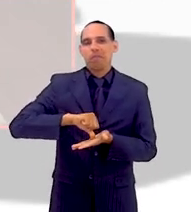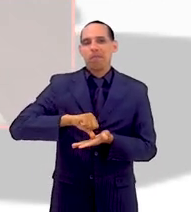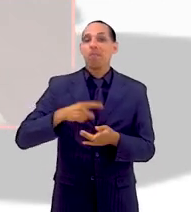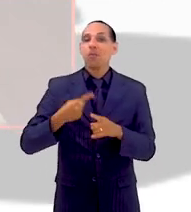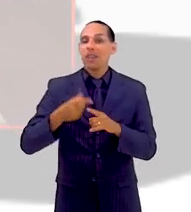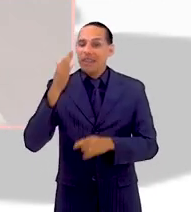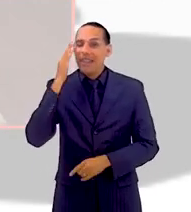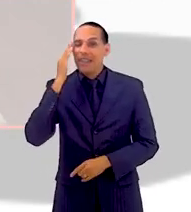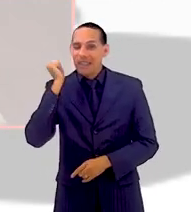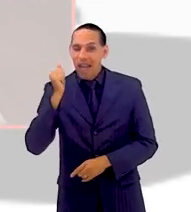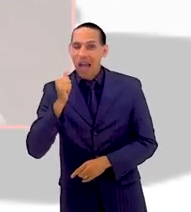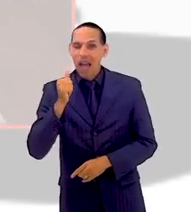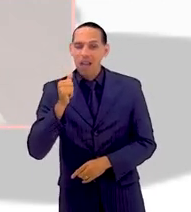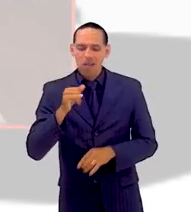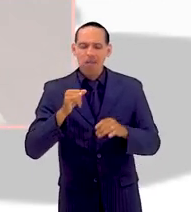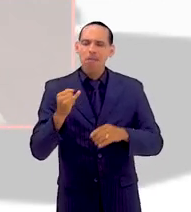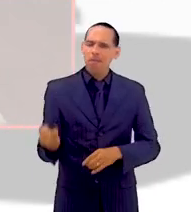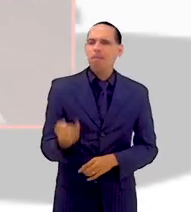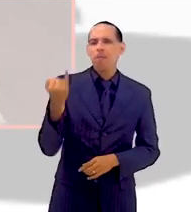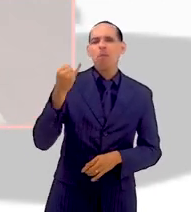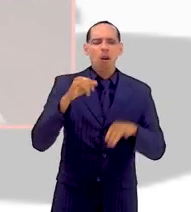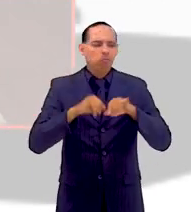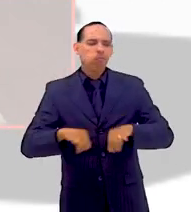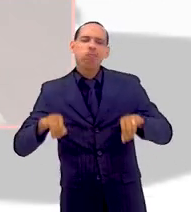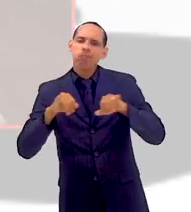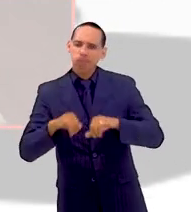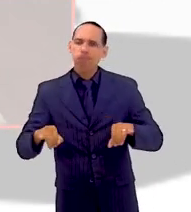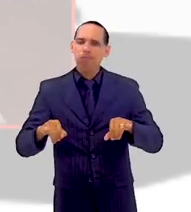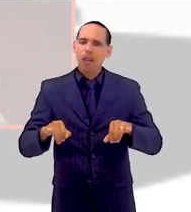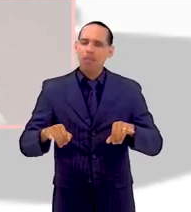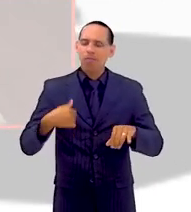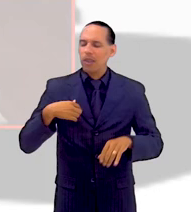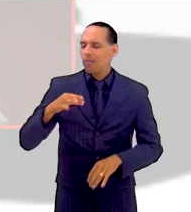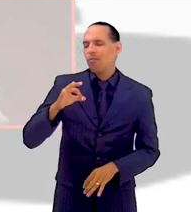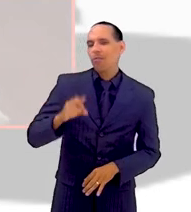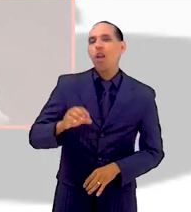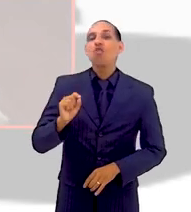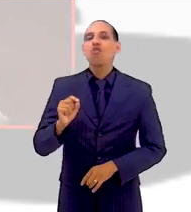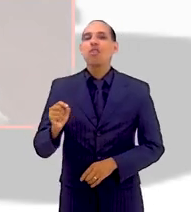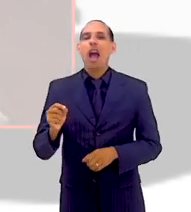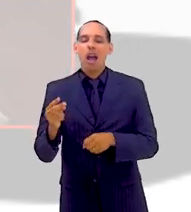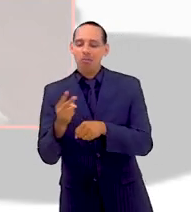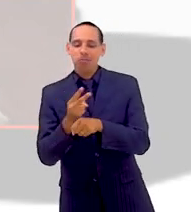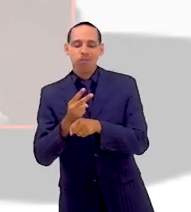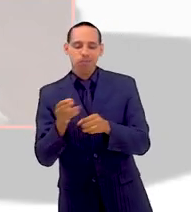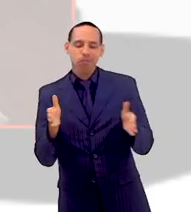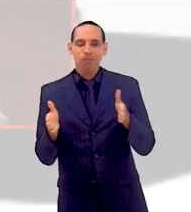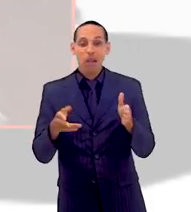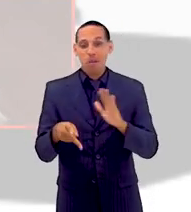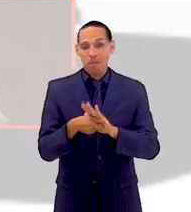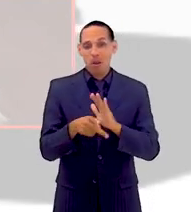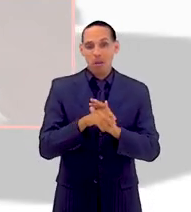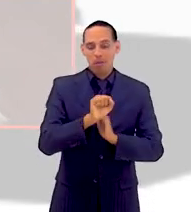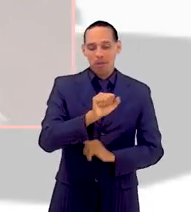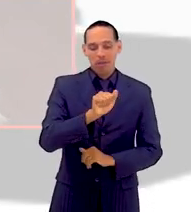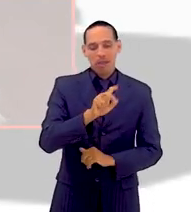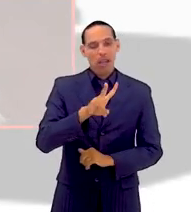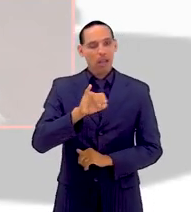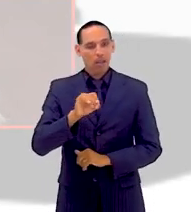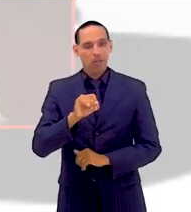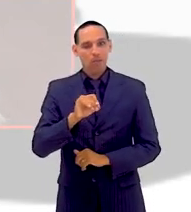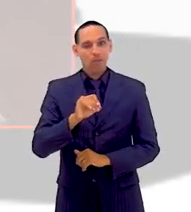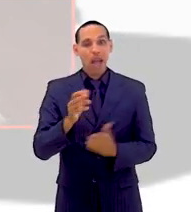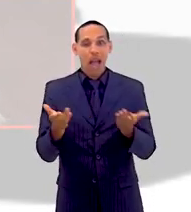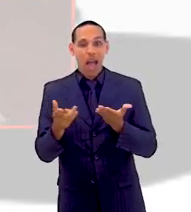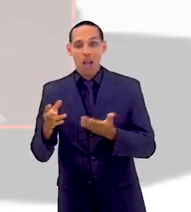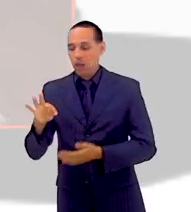qual era importante a divulgação de campanhas, esse processo. Tenho certeza que esse binômio de ter o interregno do Sávio e a